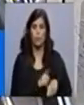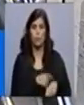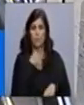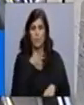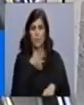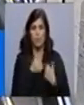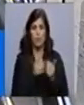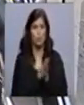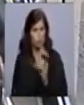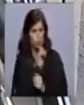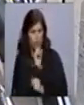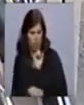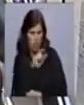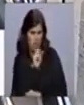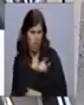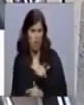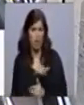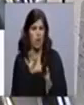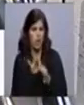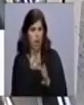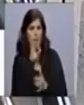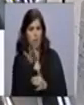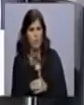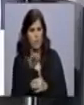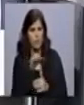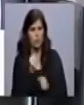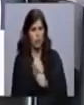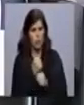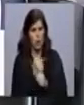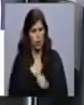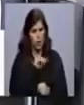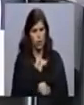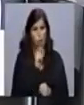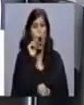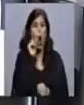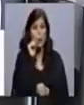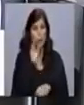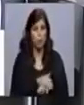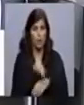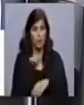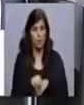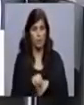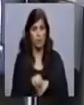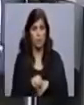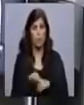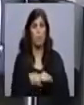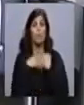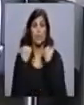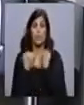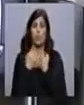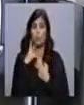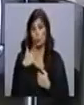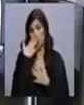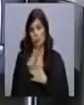tudo possível compatibilizar a família com a nossa carreira. Os homens nesse sentido, por exemplo na sociedade